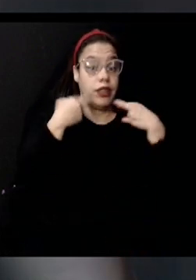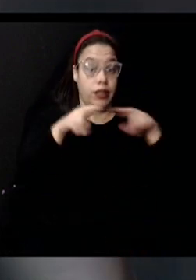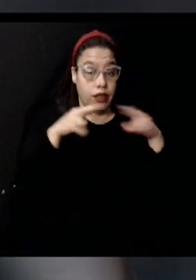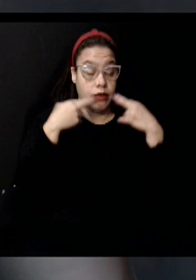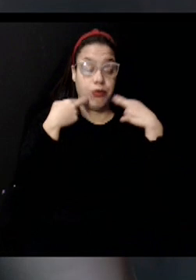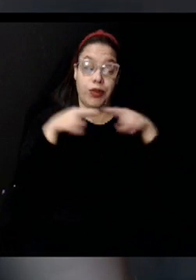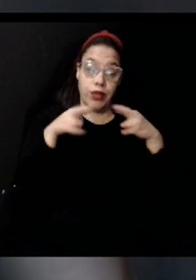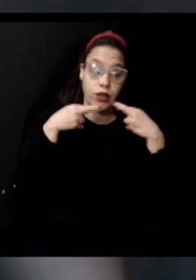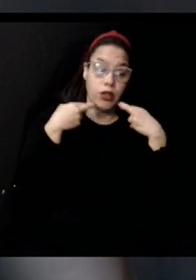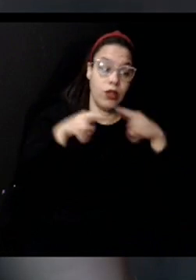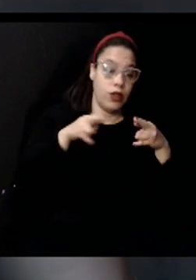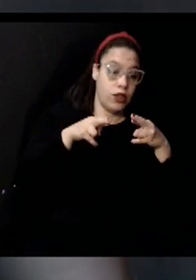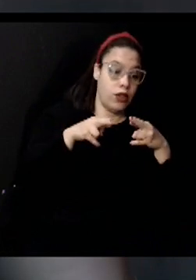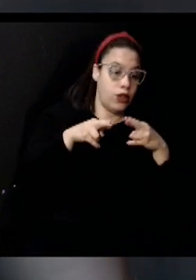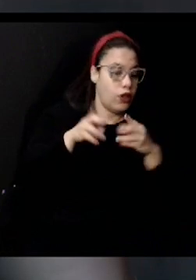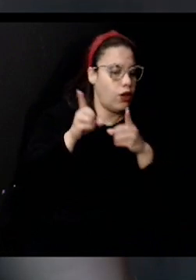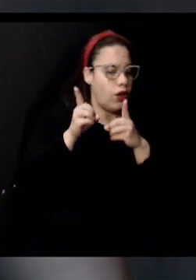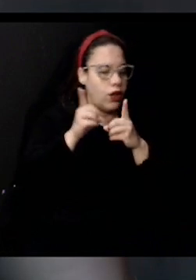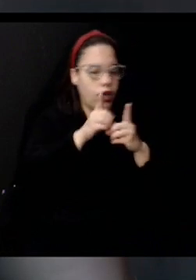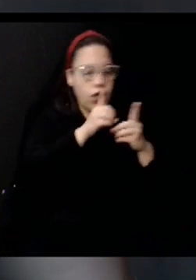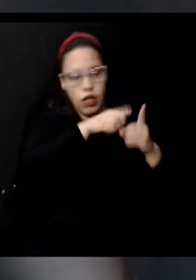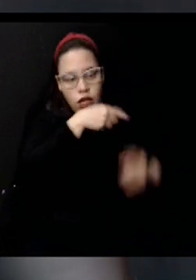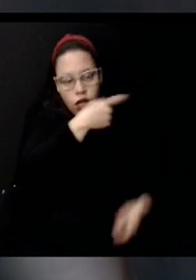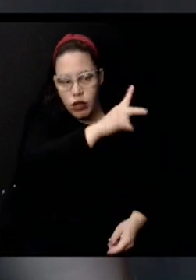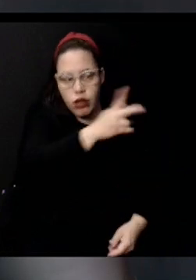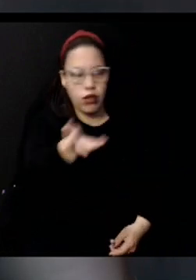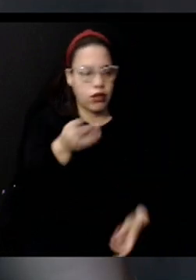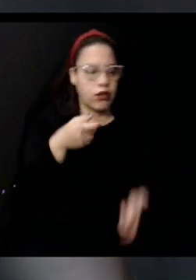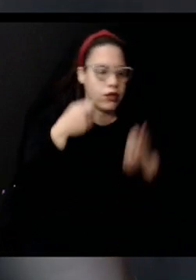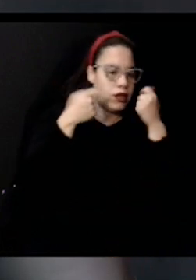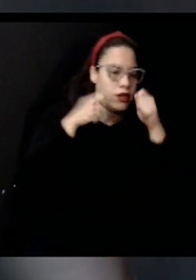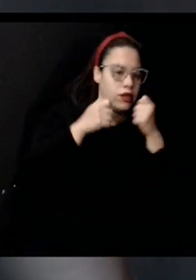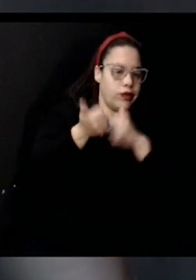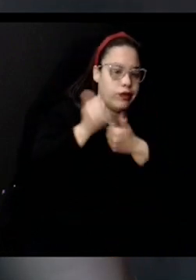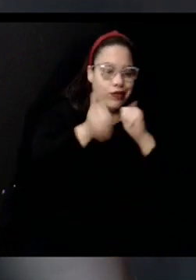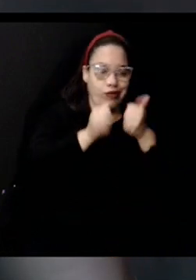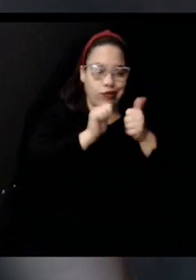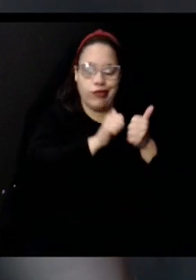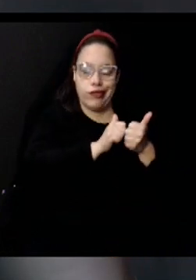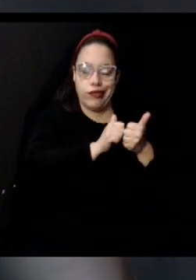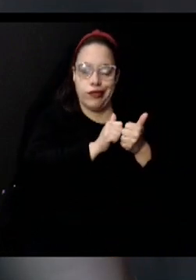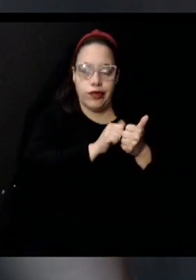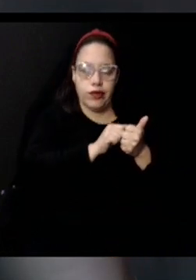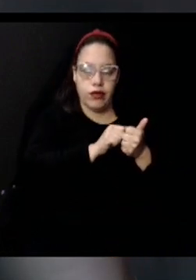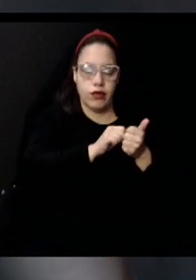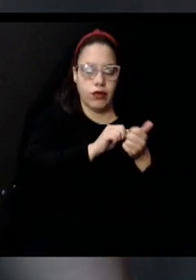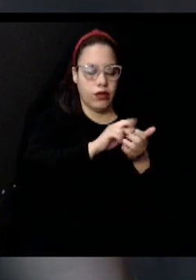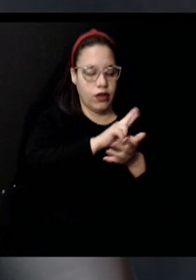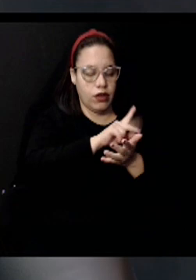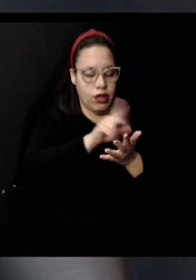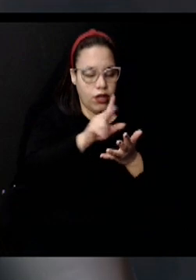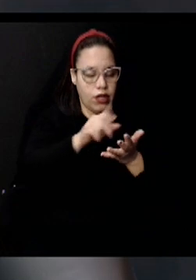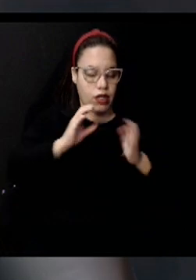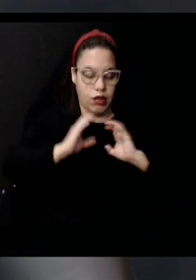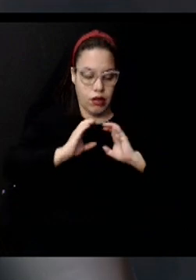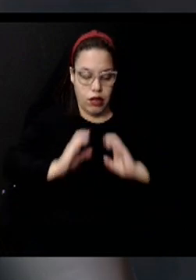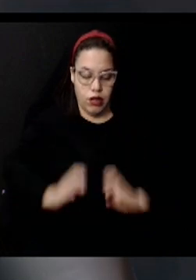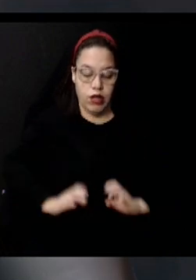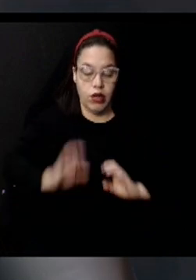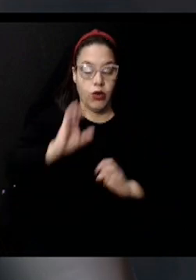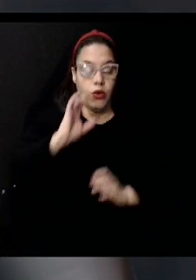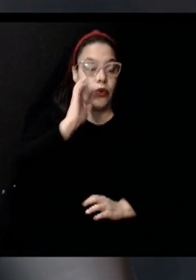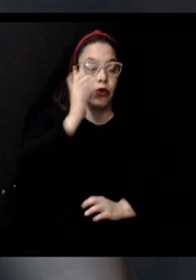vão dar atenção a ela. Então a gente precisa avaliar muitos comportamentos e coisas que estão acontecendo,